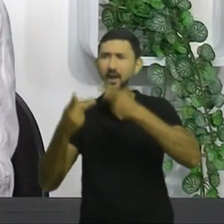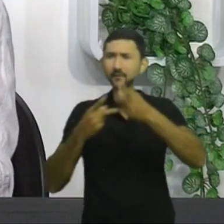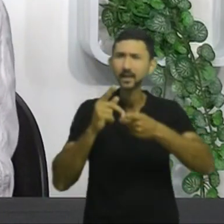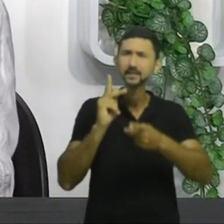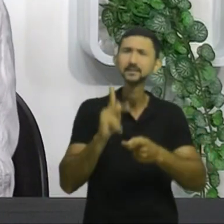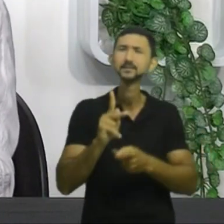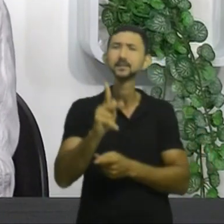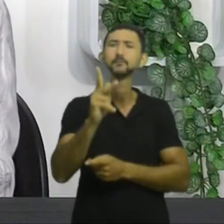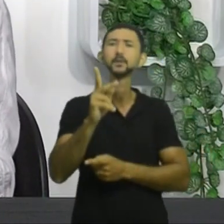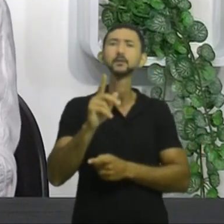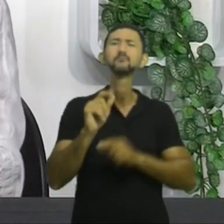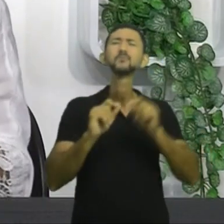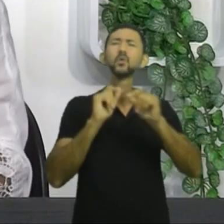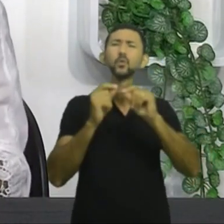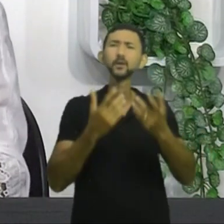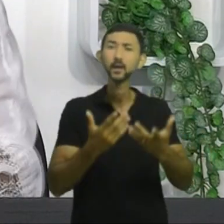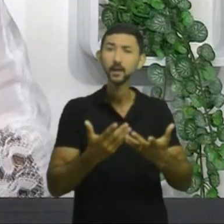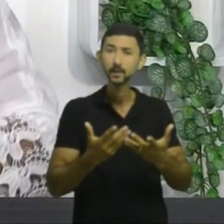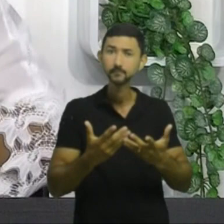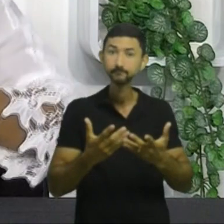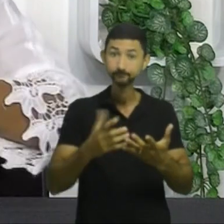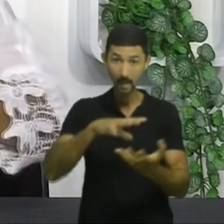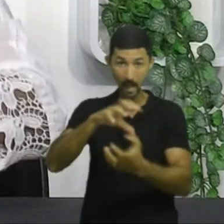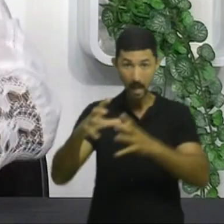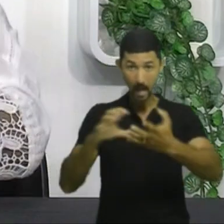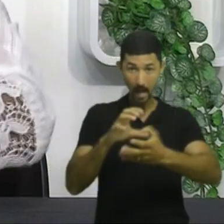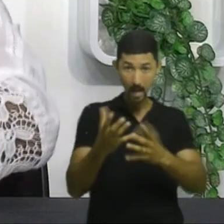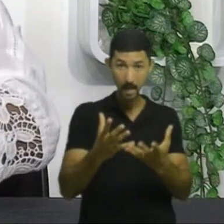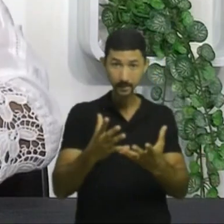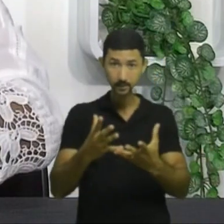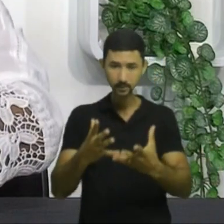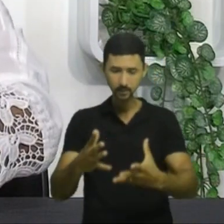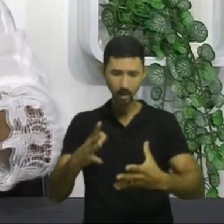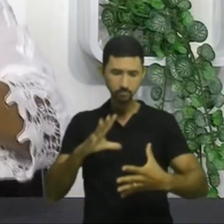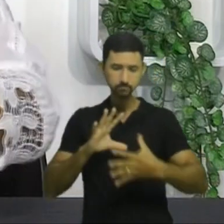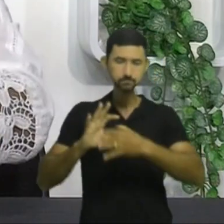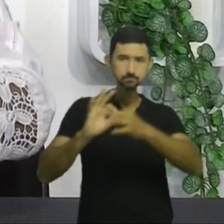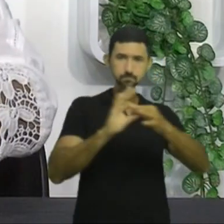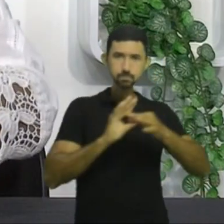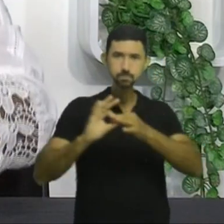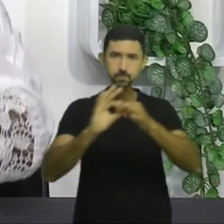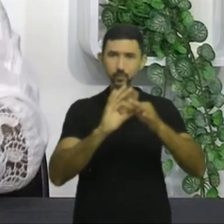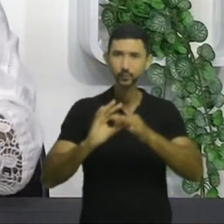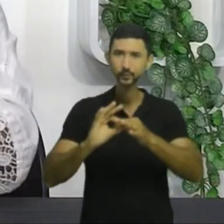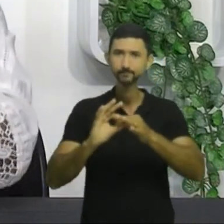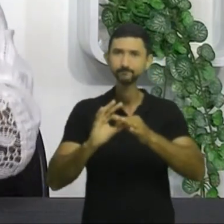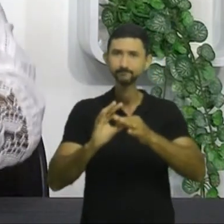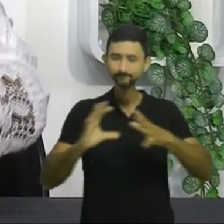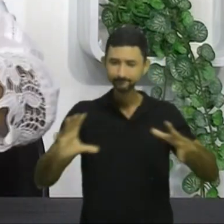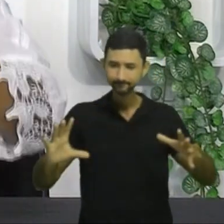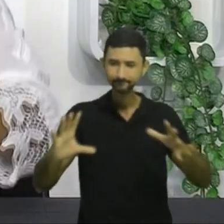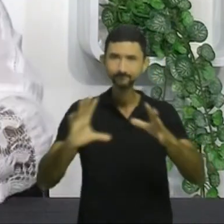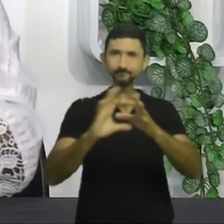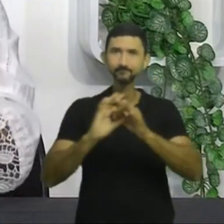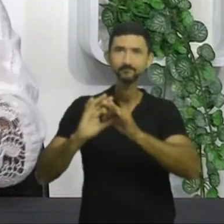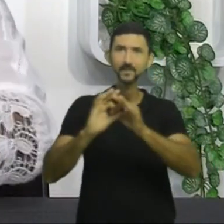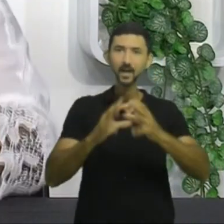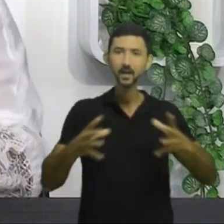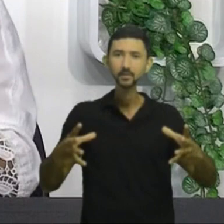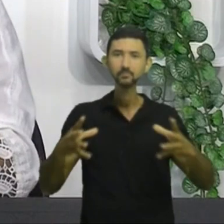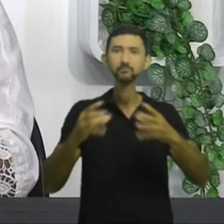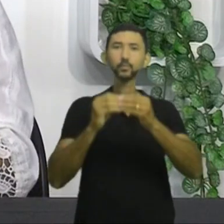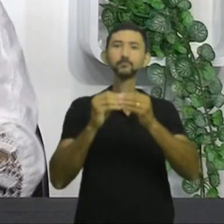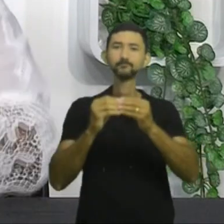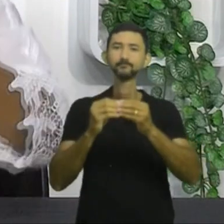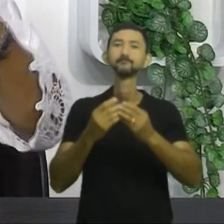vocês. A arte, ela está interligada, ela está completamente conectada